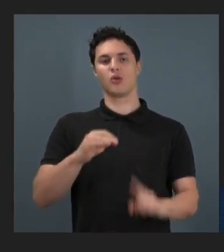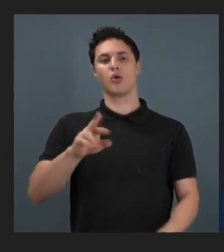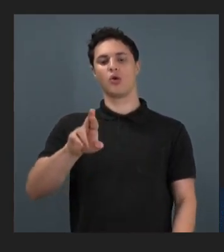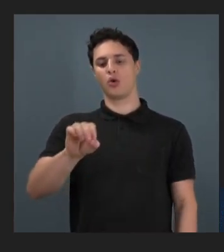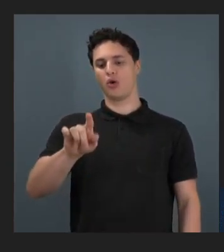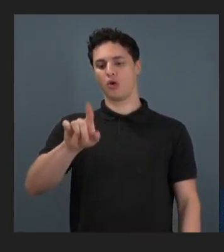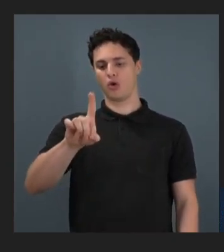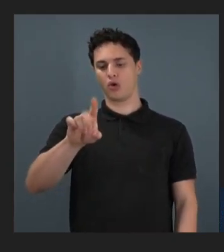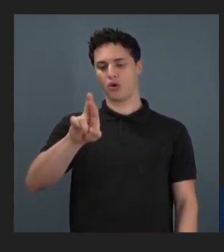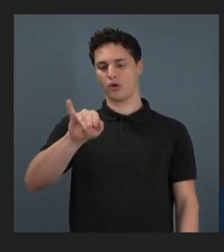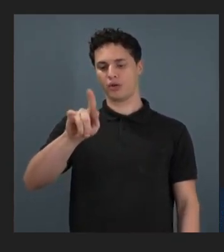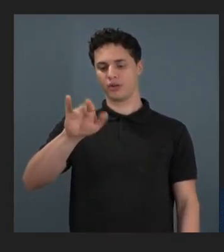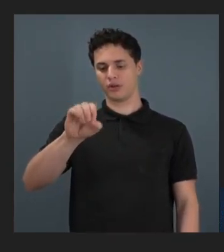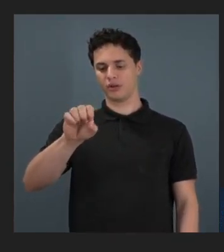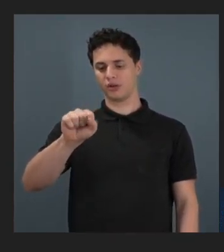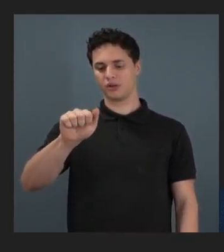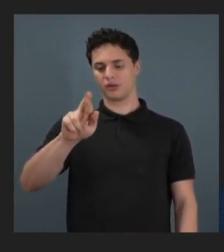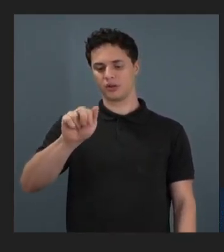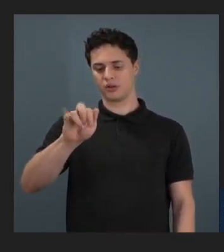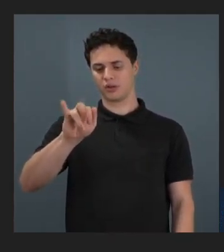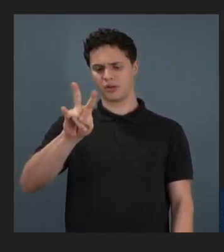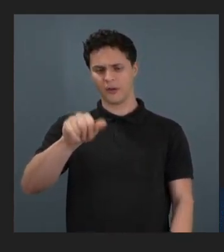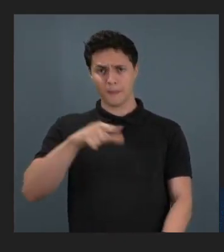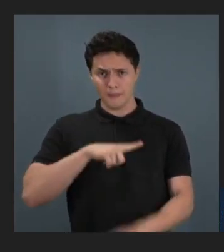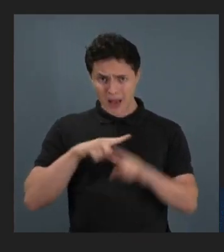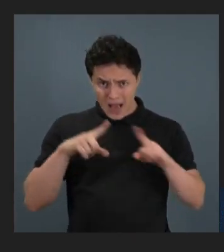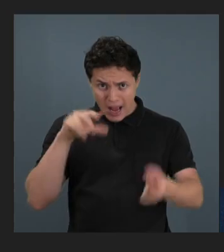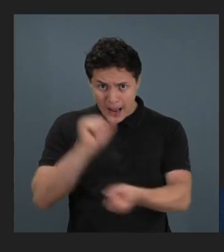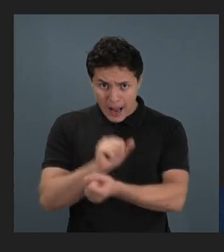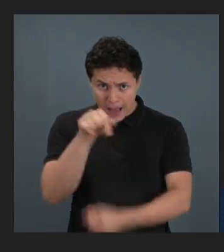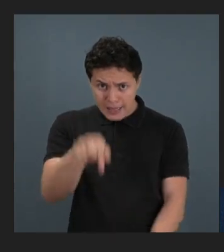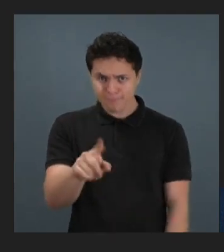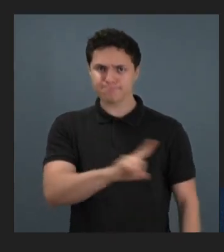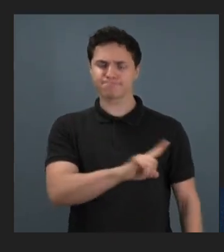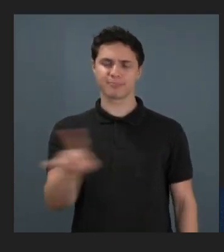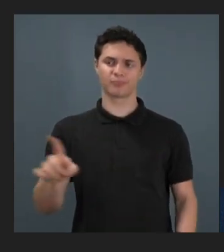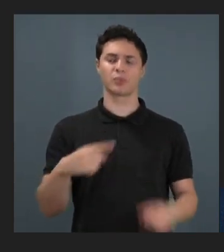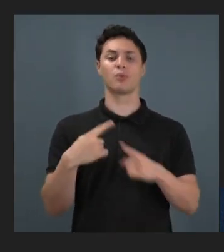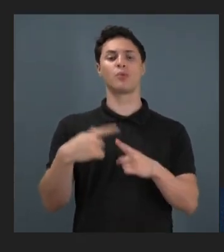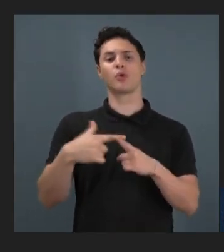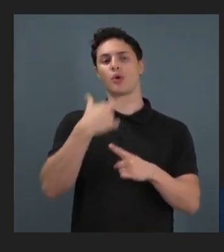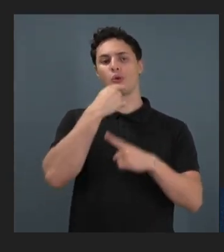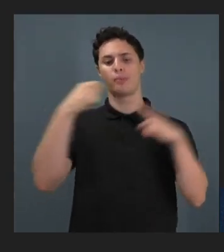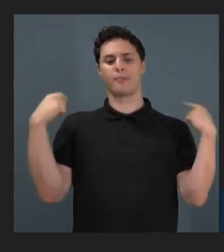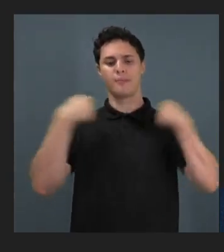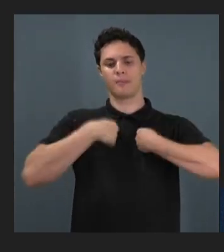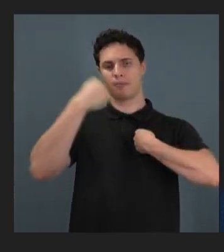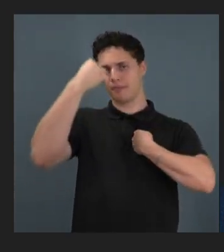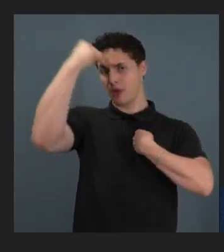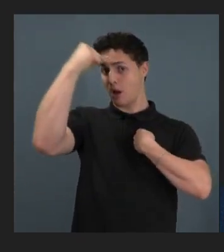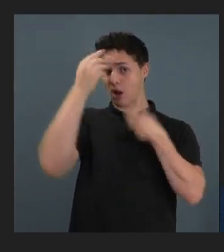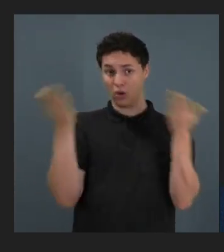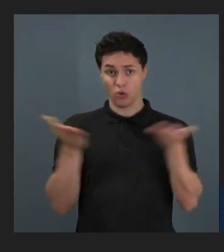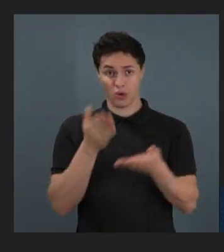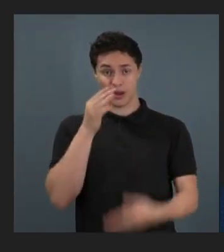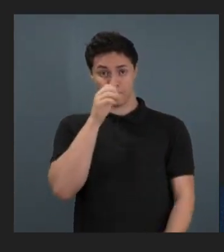Saraiva Marinho. Mas, senhor presidente, não para por aí, não. Né? O ministro Barroso, nesse final de semana,